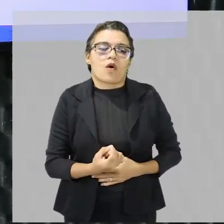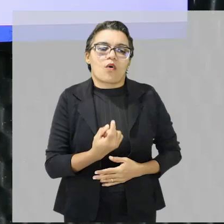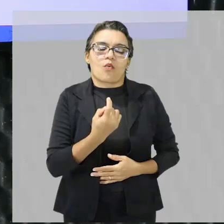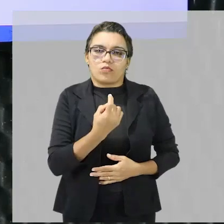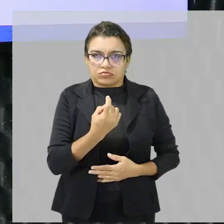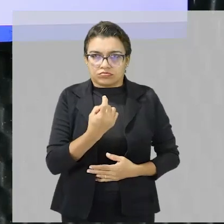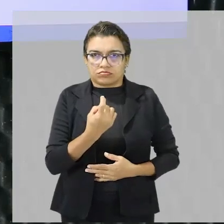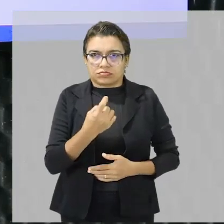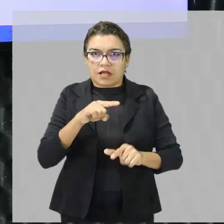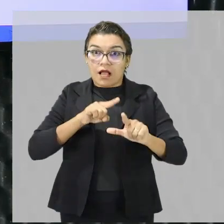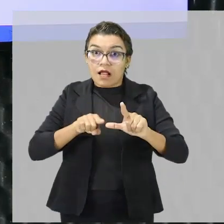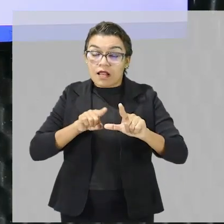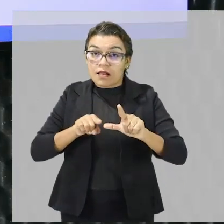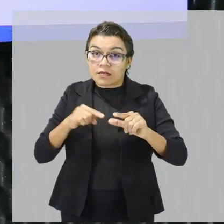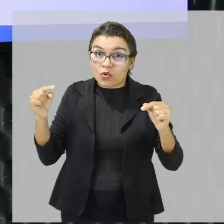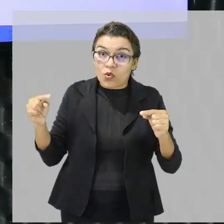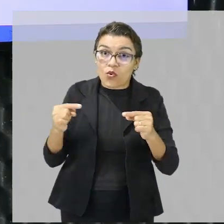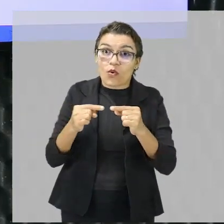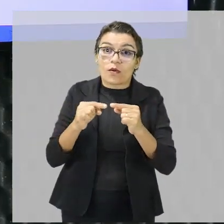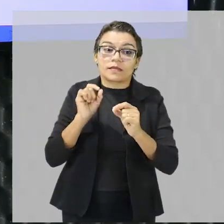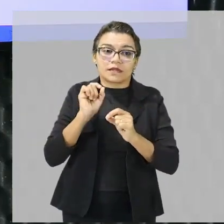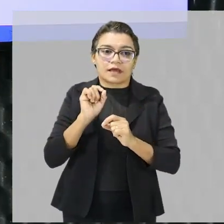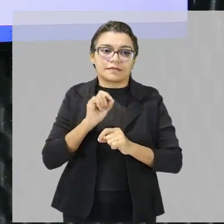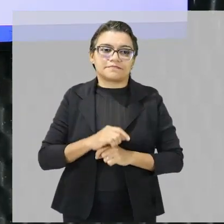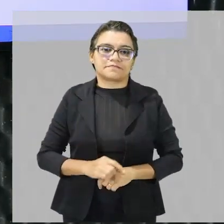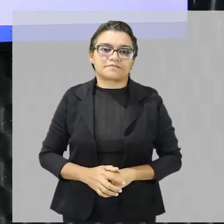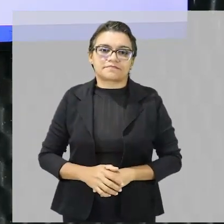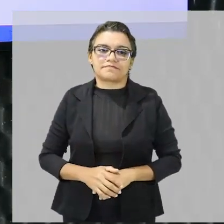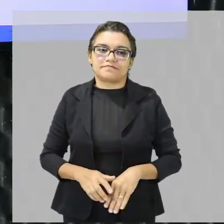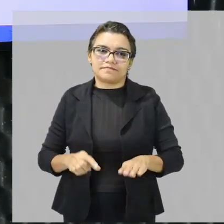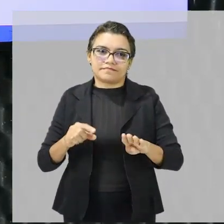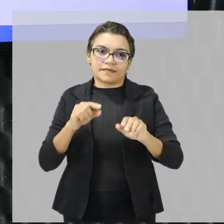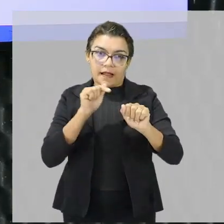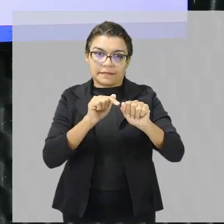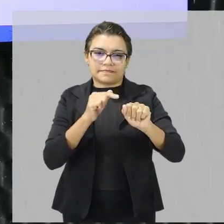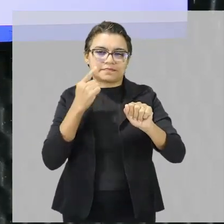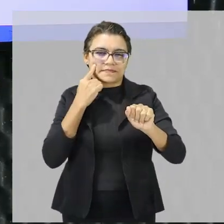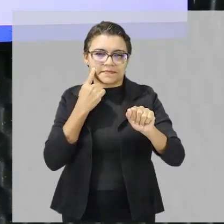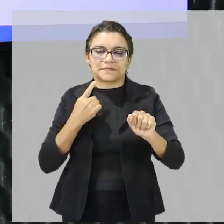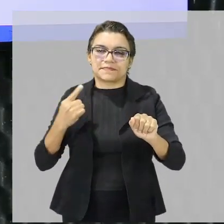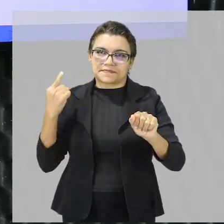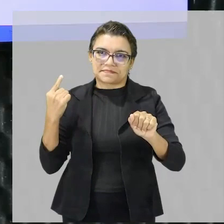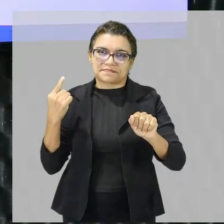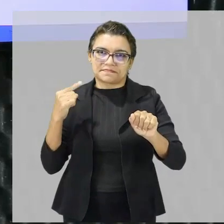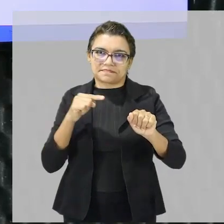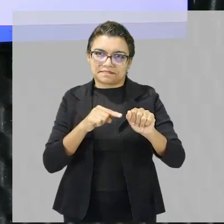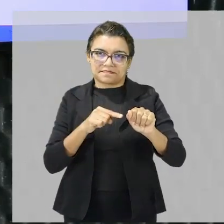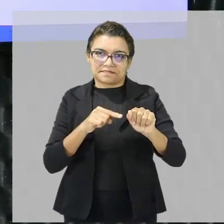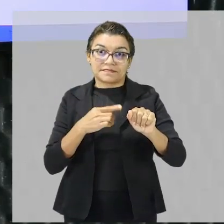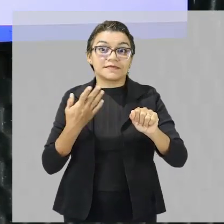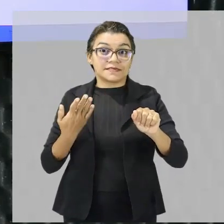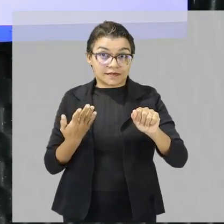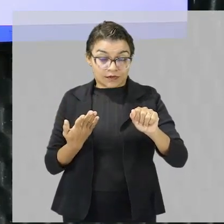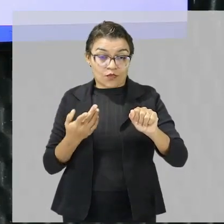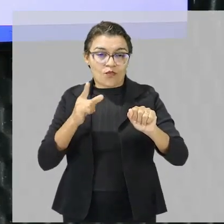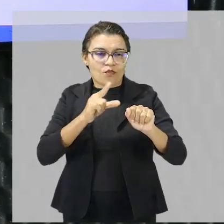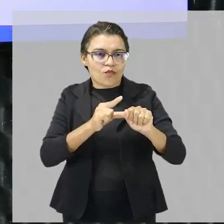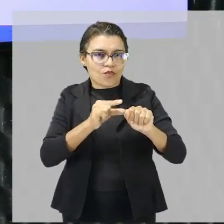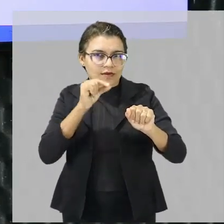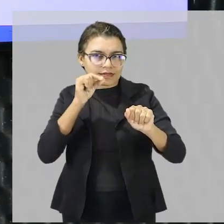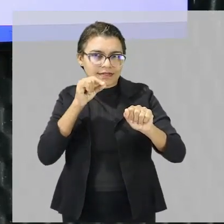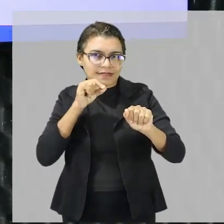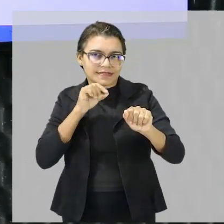que nós temos aqui é a letra A, certo? Então, eu convido os senhores a marcarem a letra